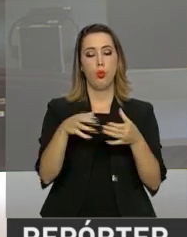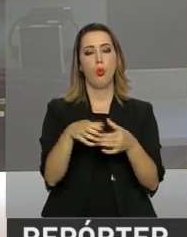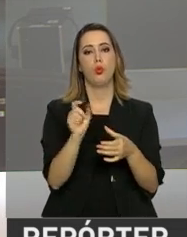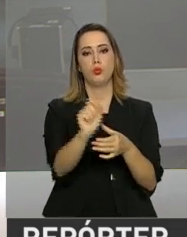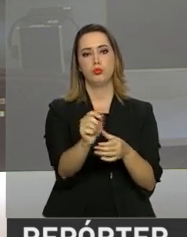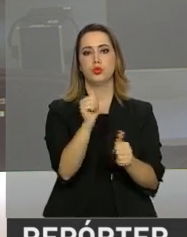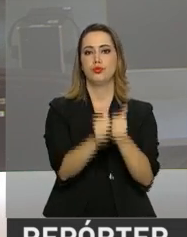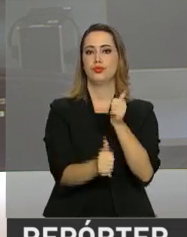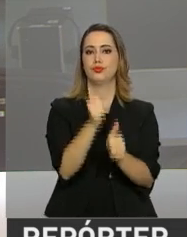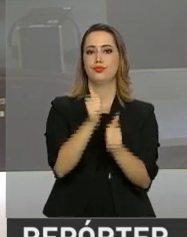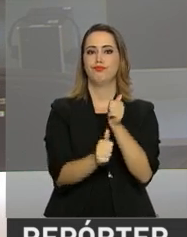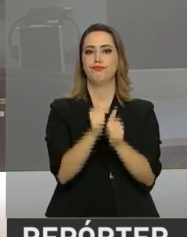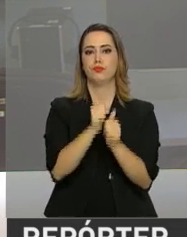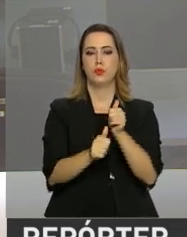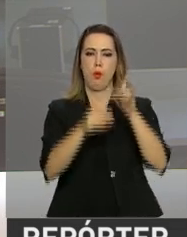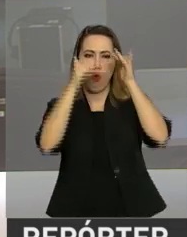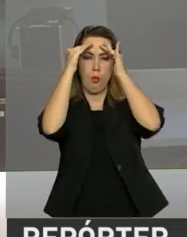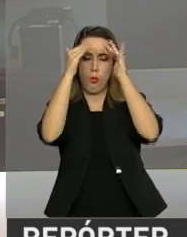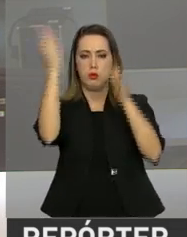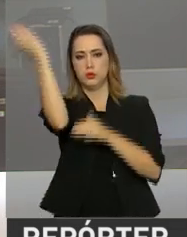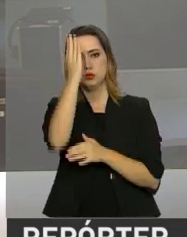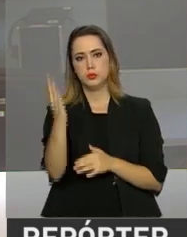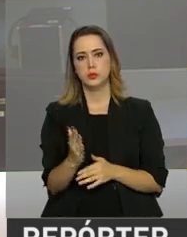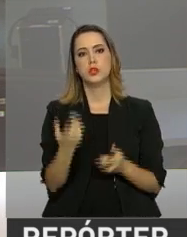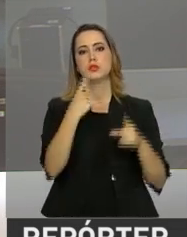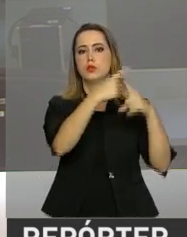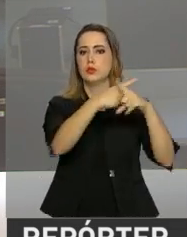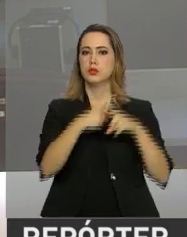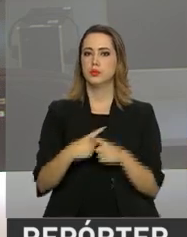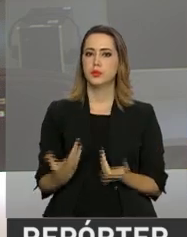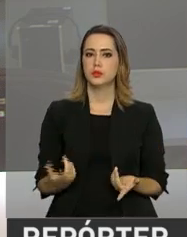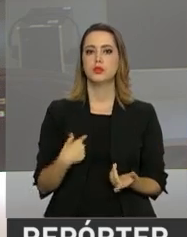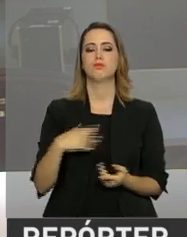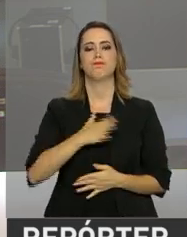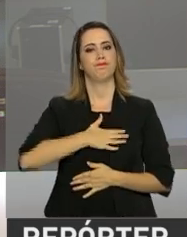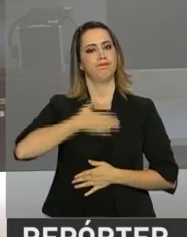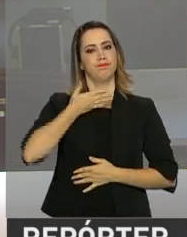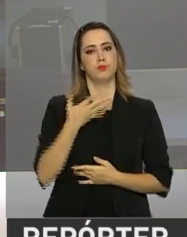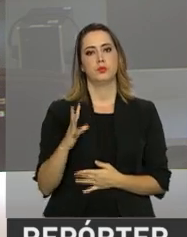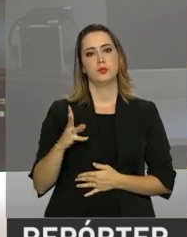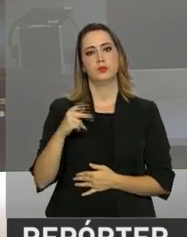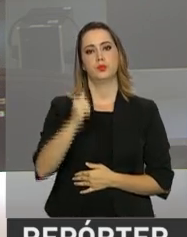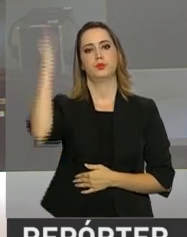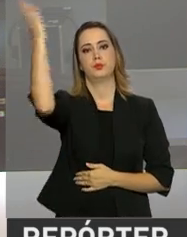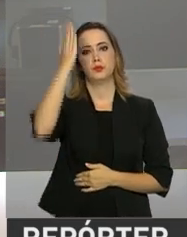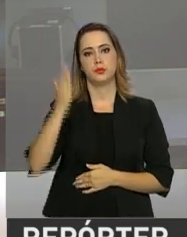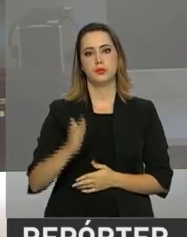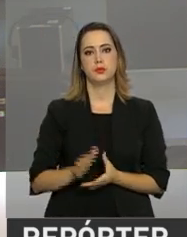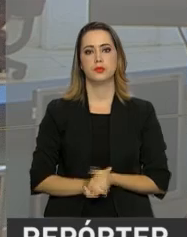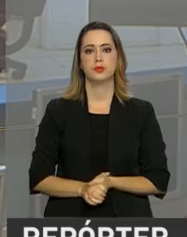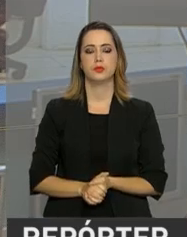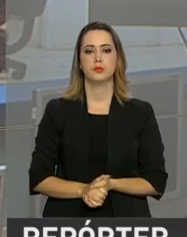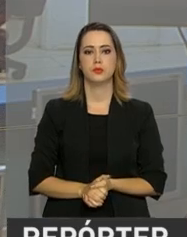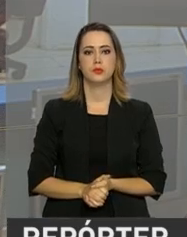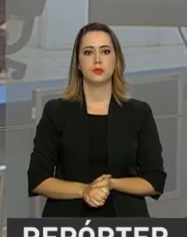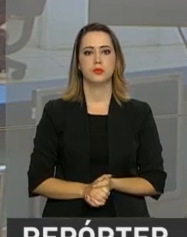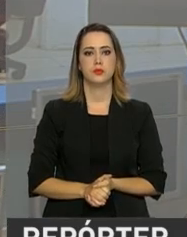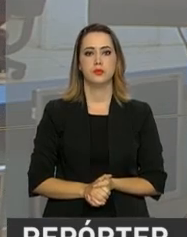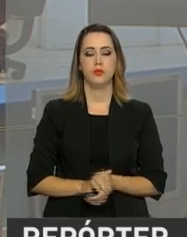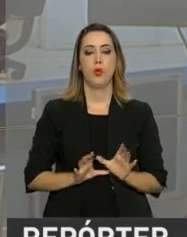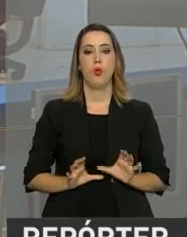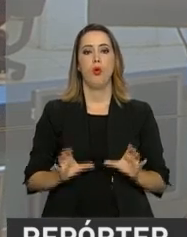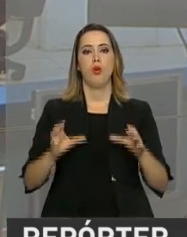Brasil na competição e a campanha histórica dos atletas é motivo de orgulho para todos os brasileiros a